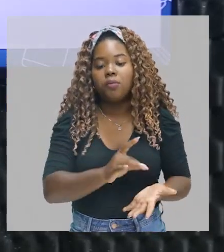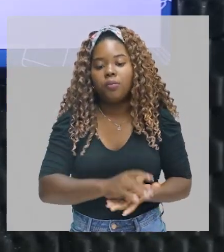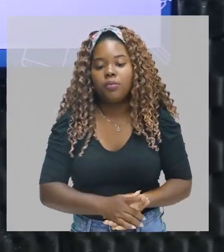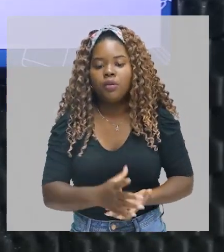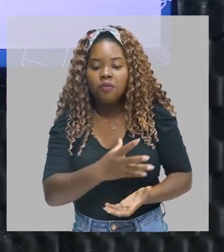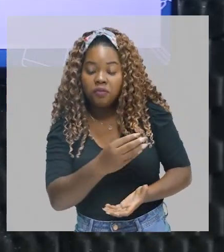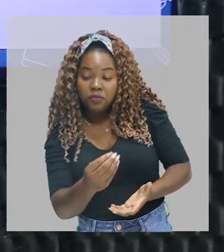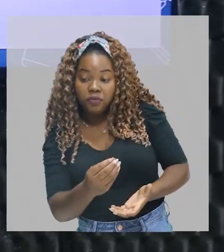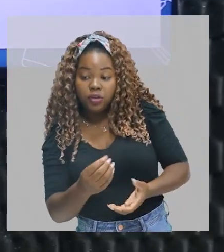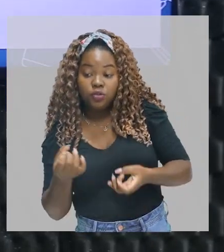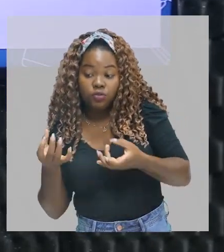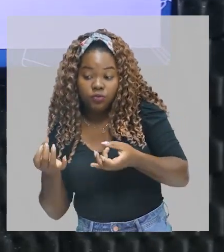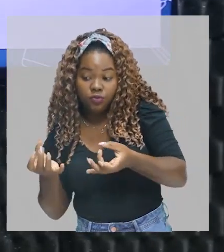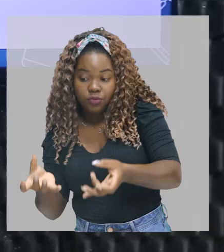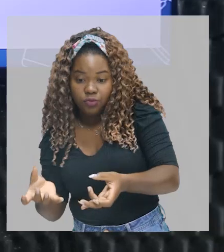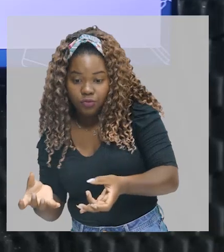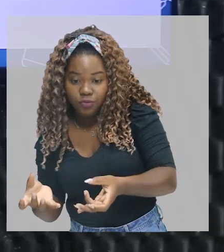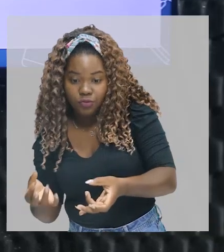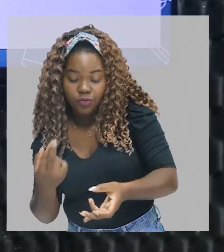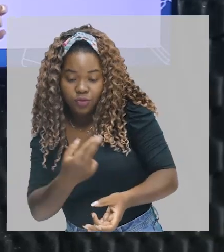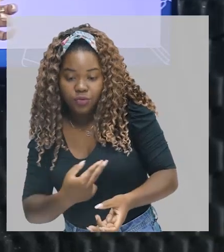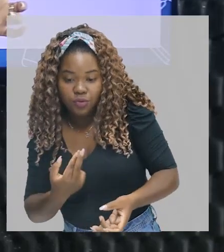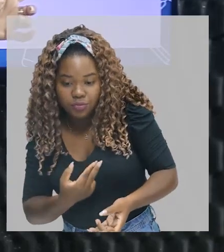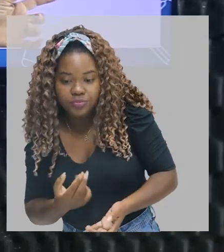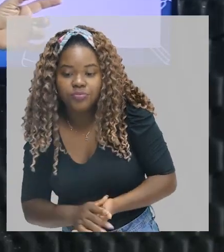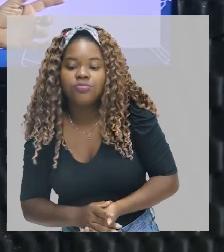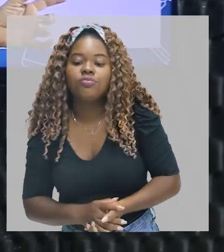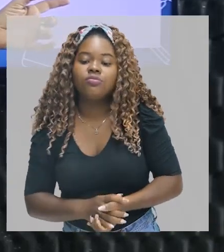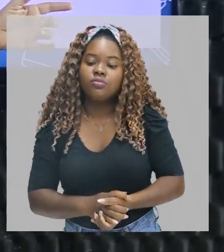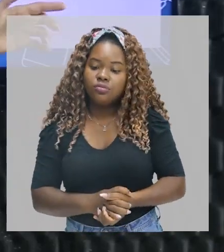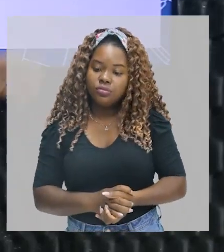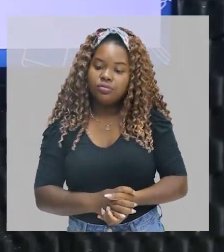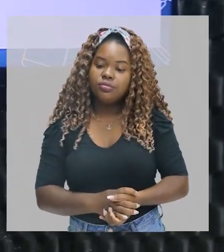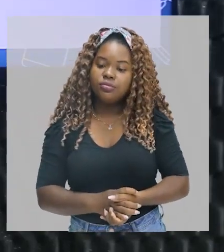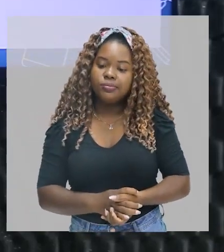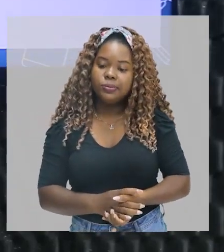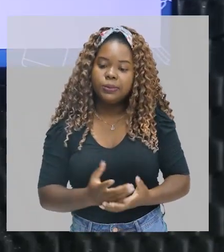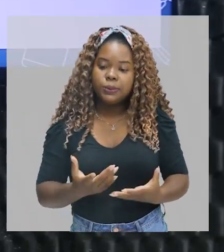da burguesia, quem? O romantismo mostrou-se ambíguo diante